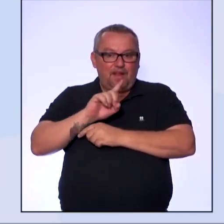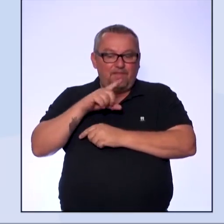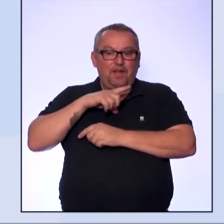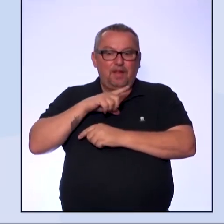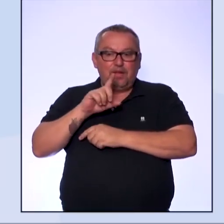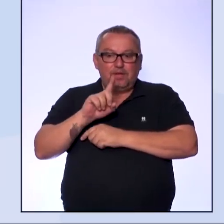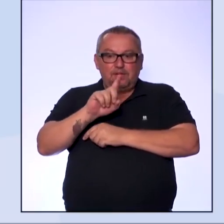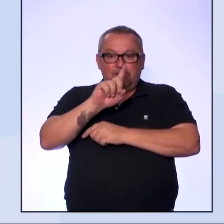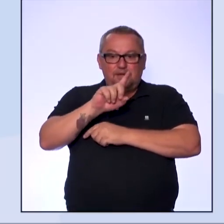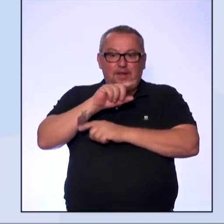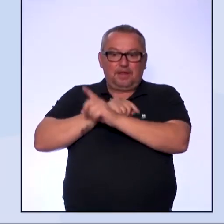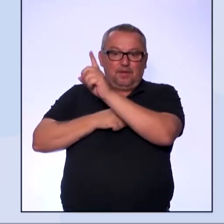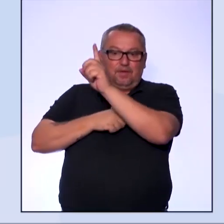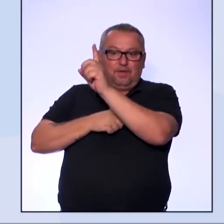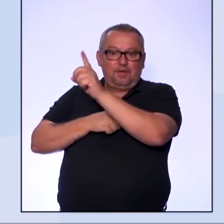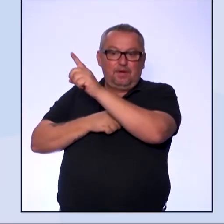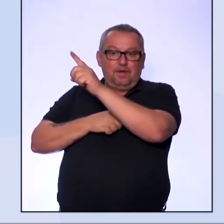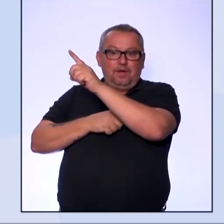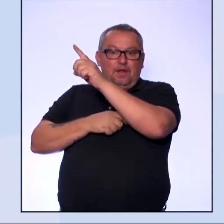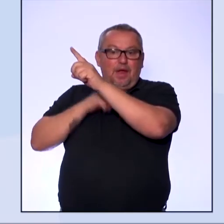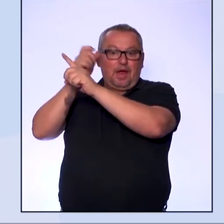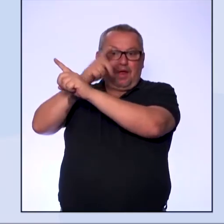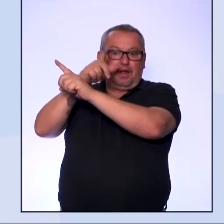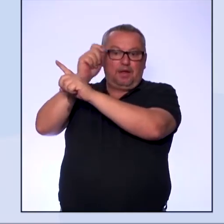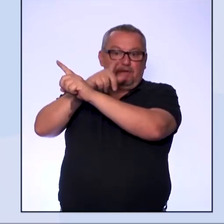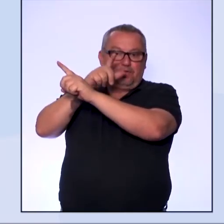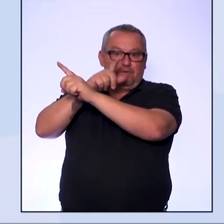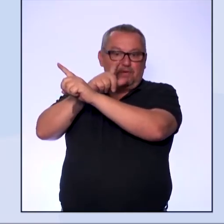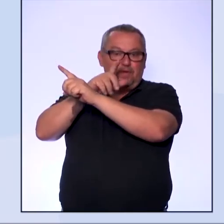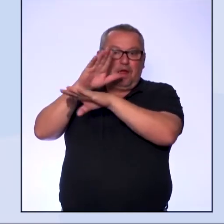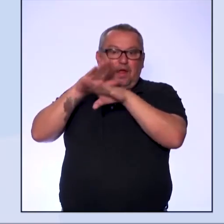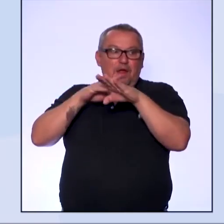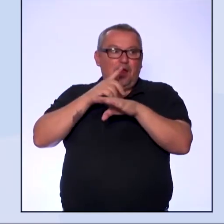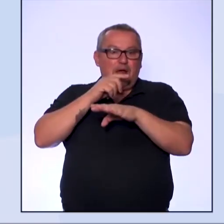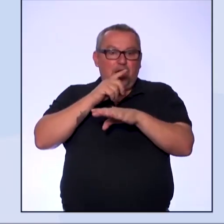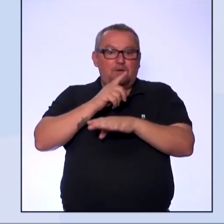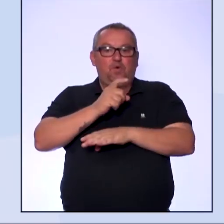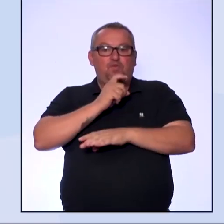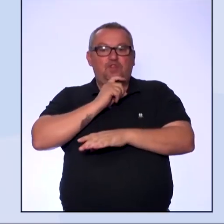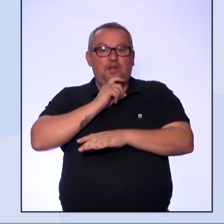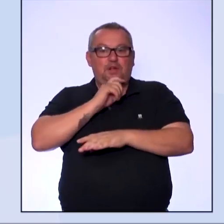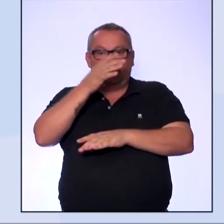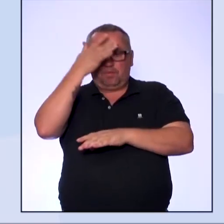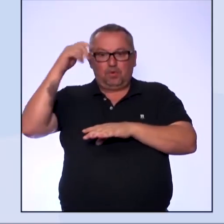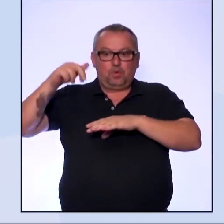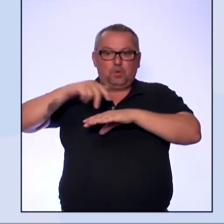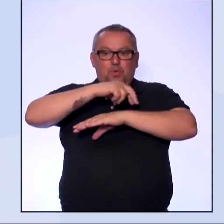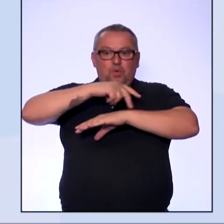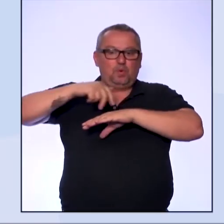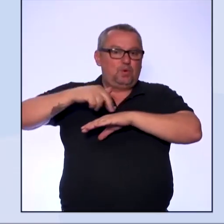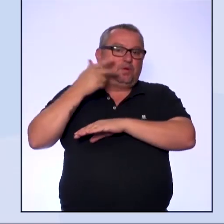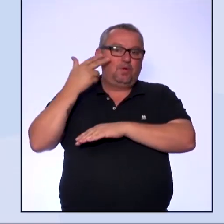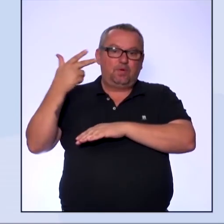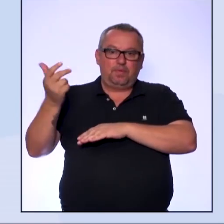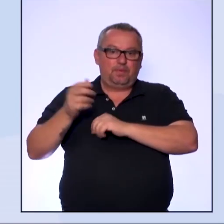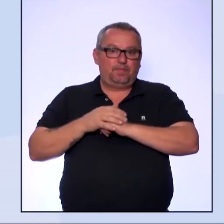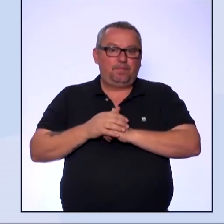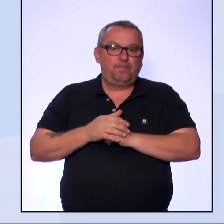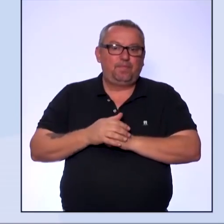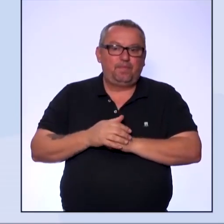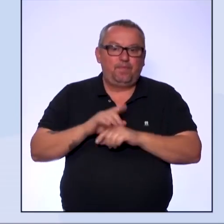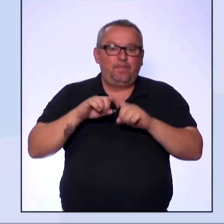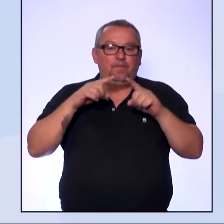que os povos da Ásia trafegaram por essa região estreita e passaram para a América. Vocês estão observando aí